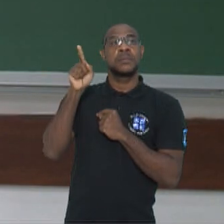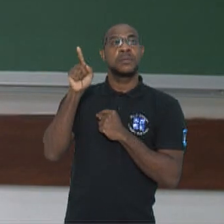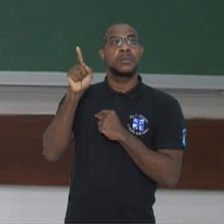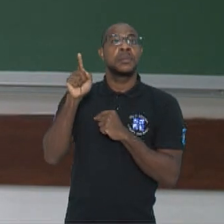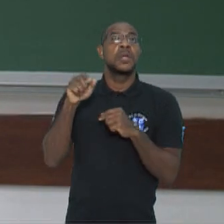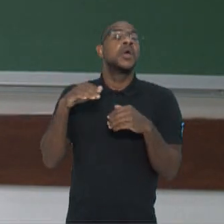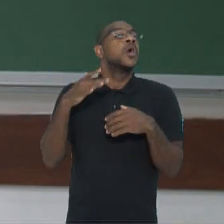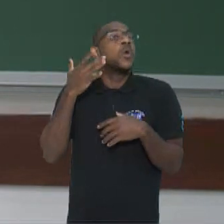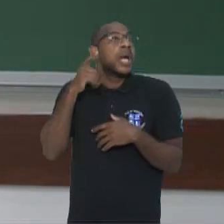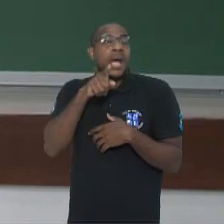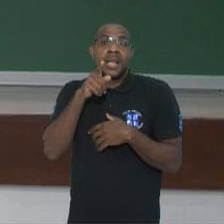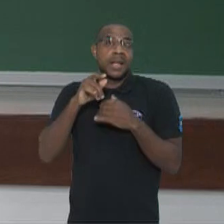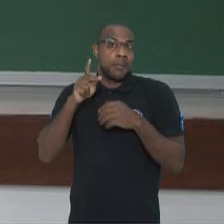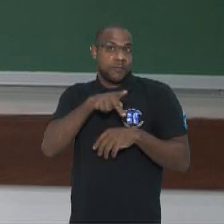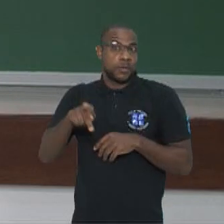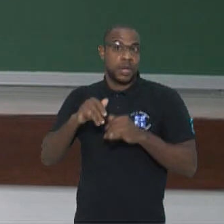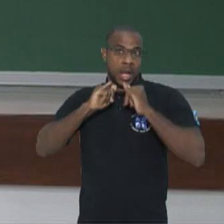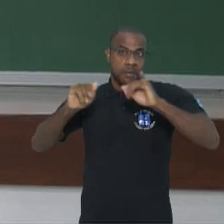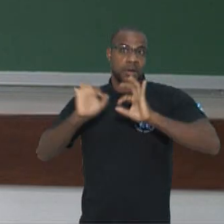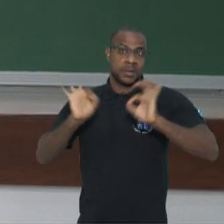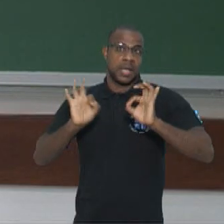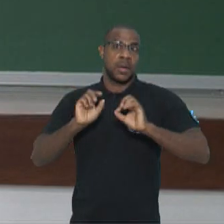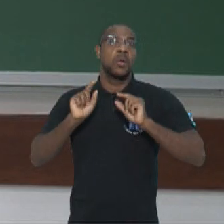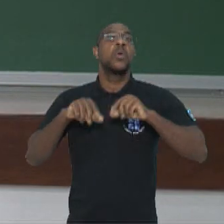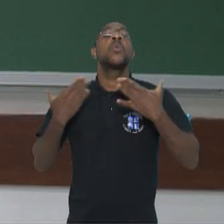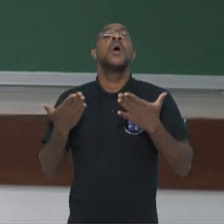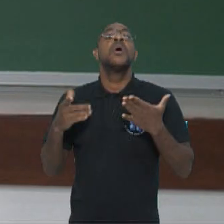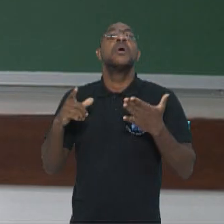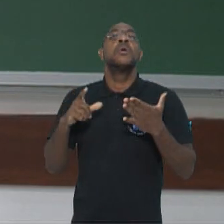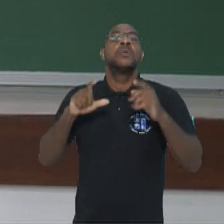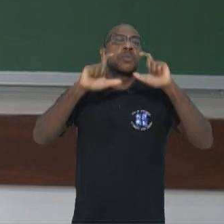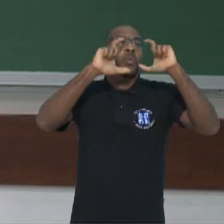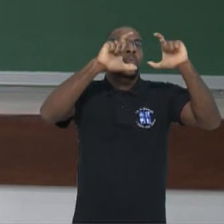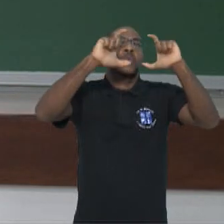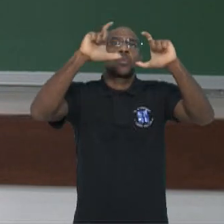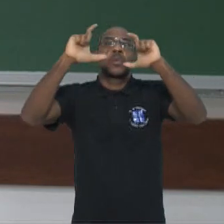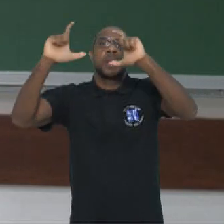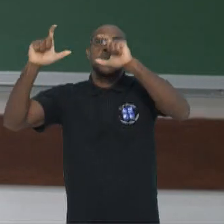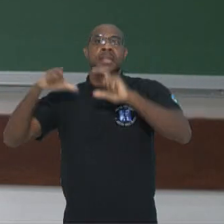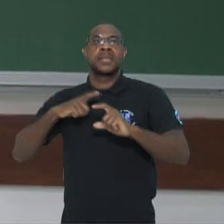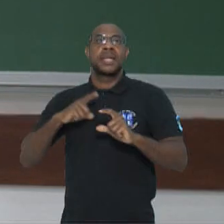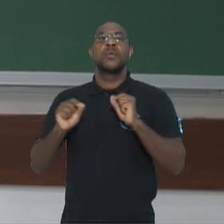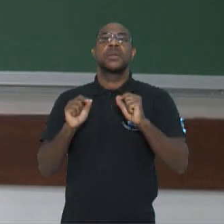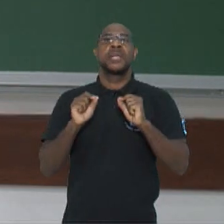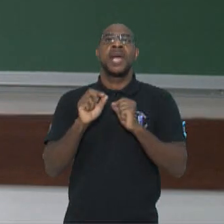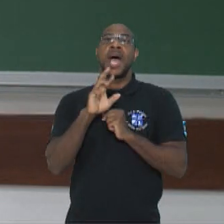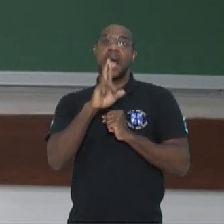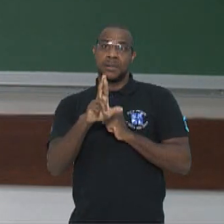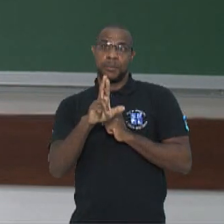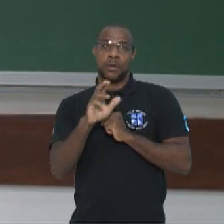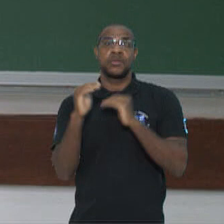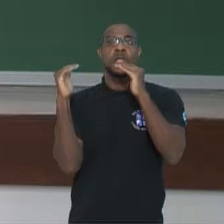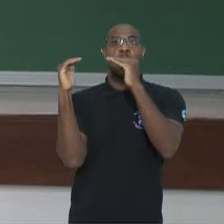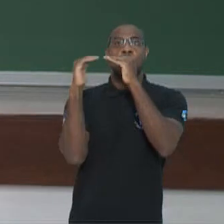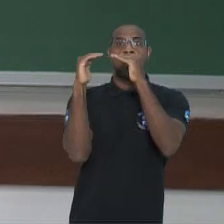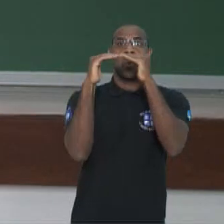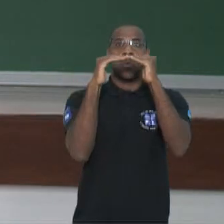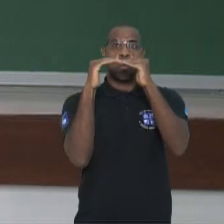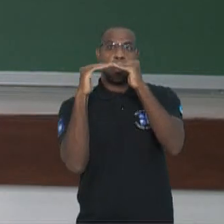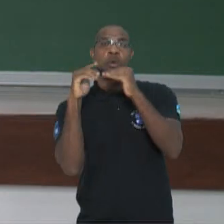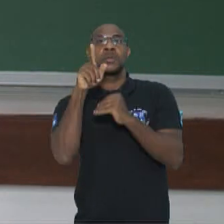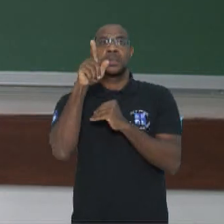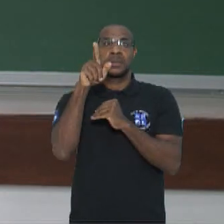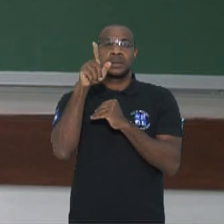qual quadrinho, né, existe aí, então, essa resposta. Vocês vão ter que